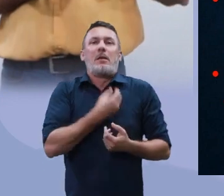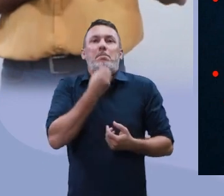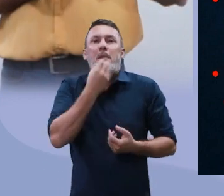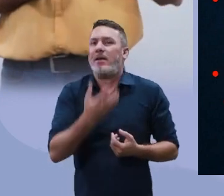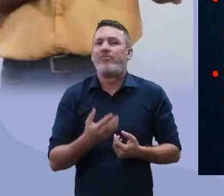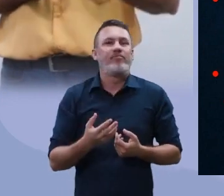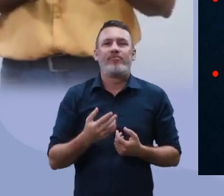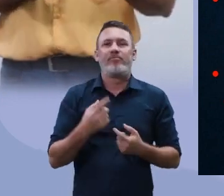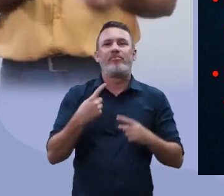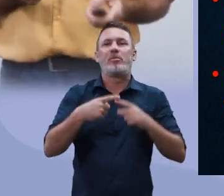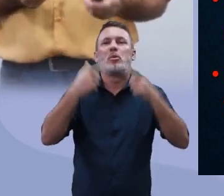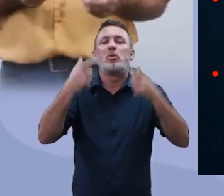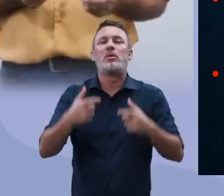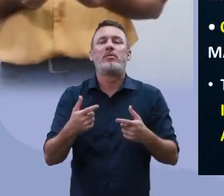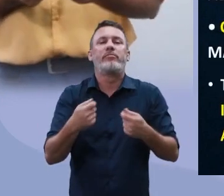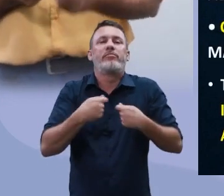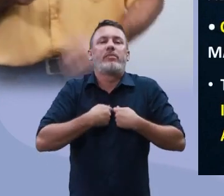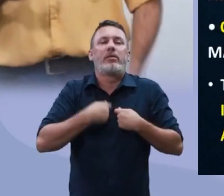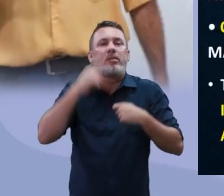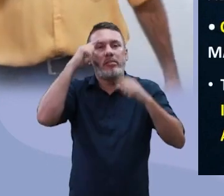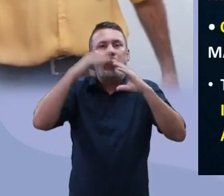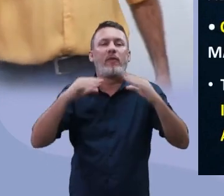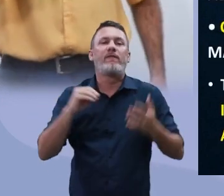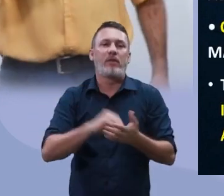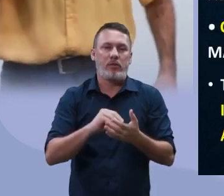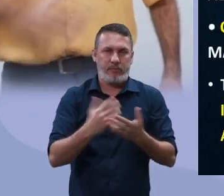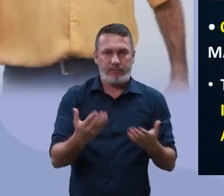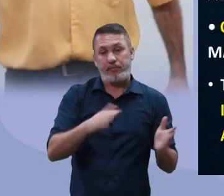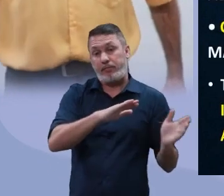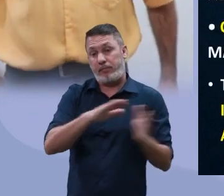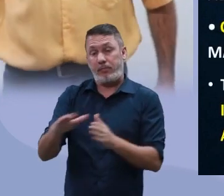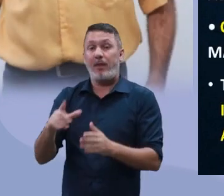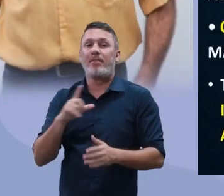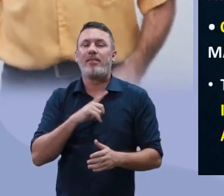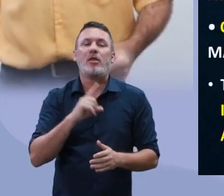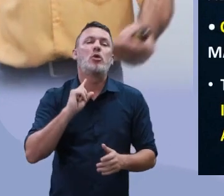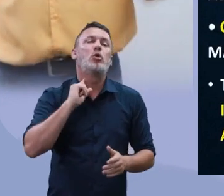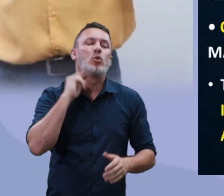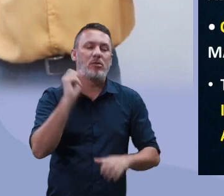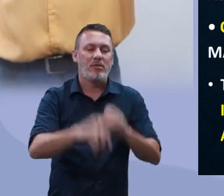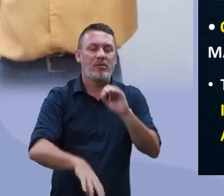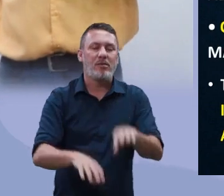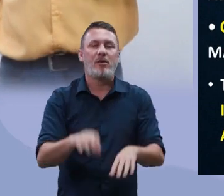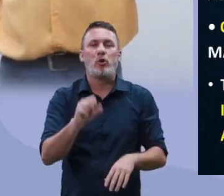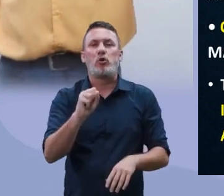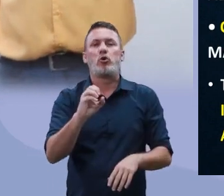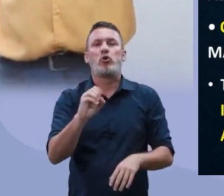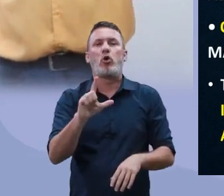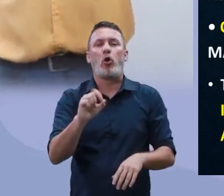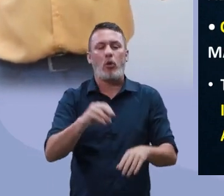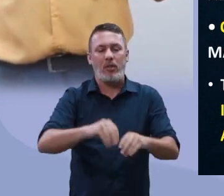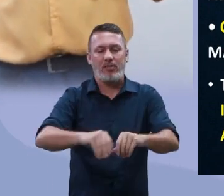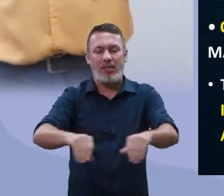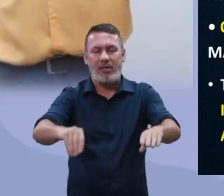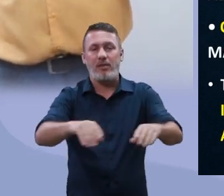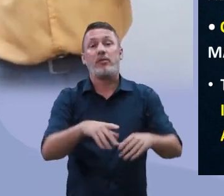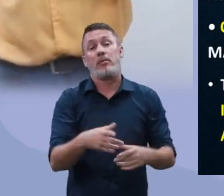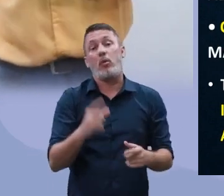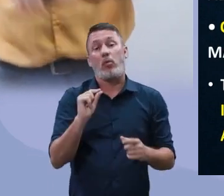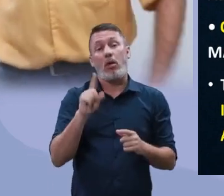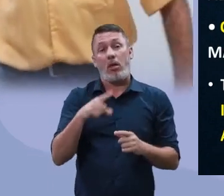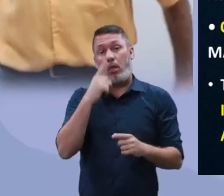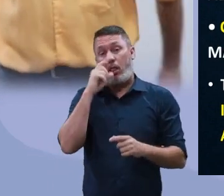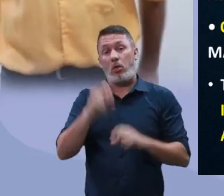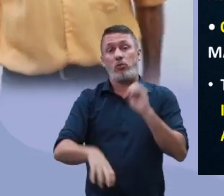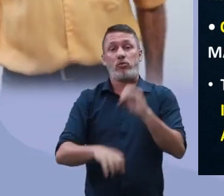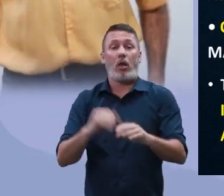questão do bem-estar da vida urbana. Quando nós falamos da poluição do solo, aí retomando cada um desses problemas,